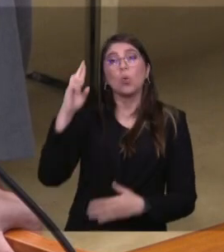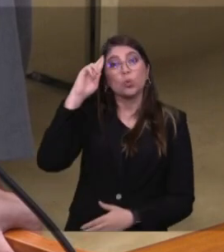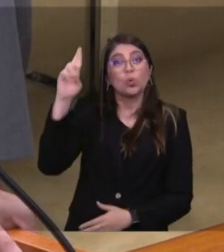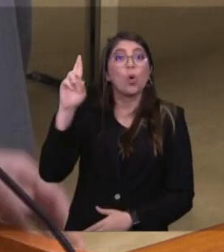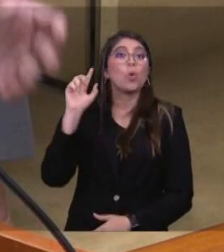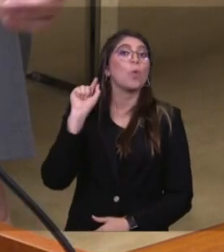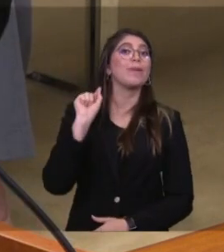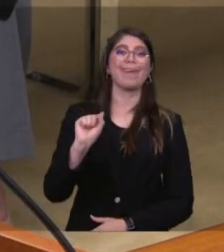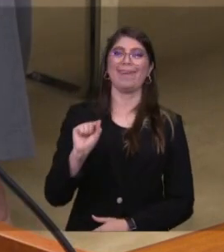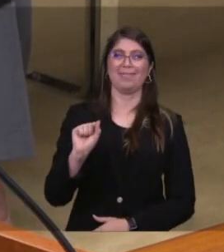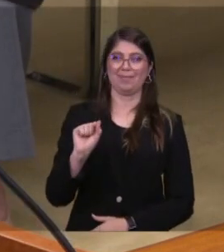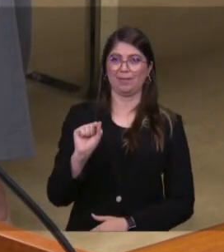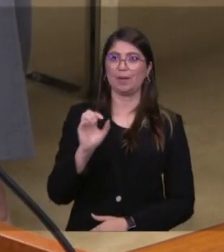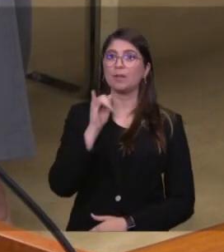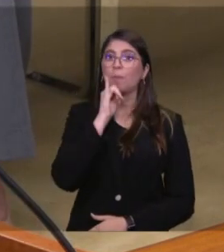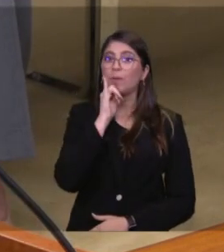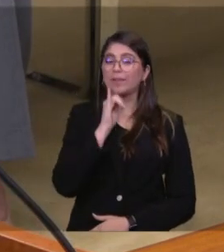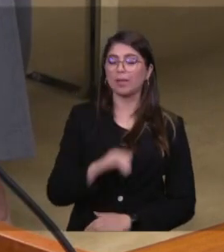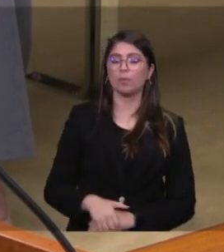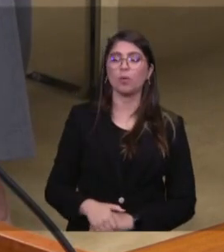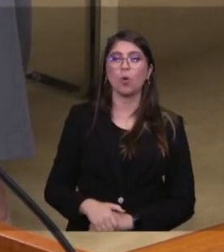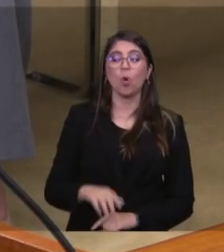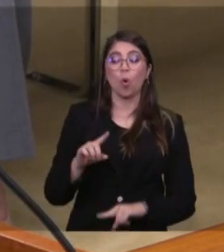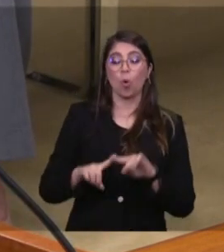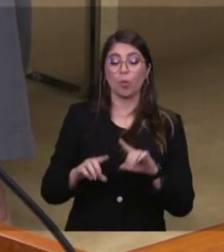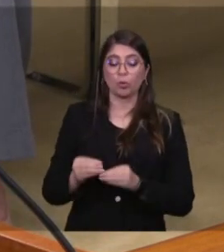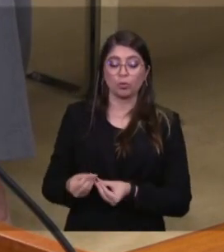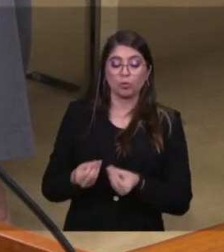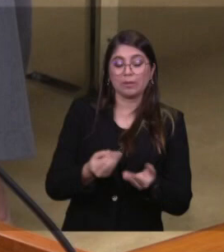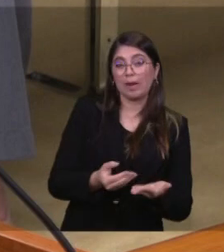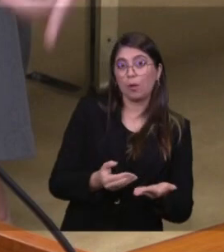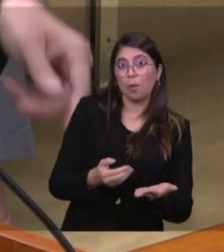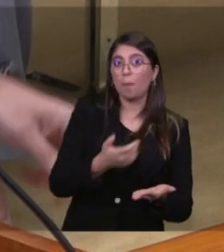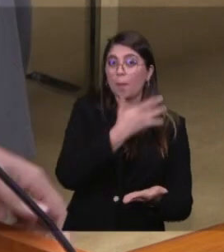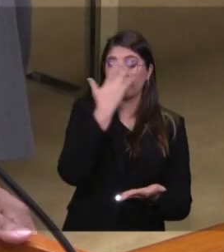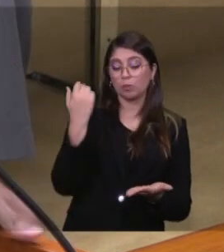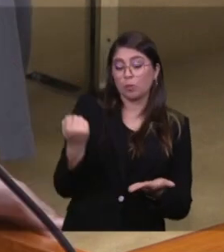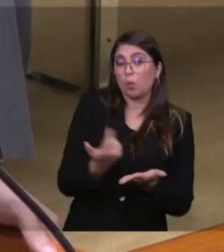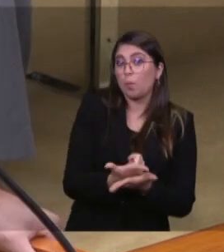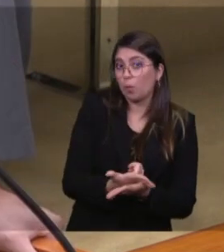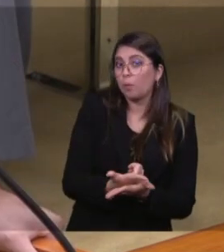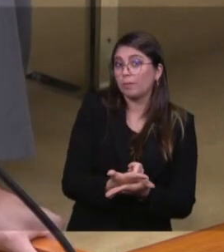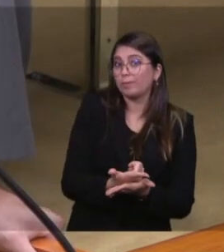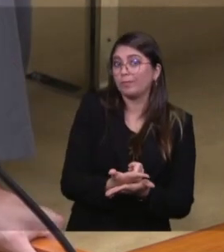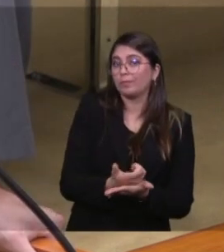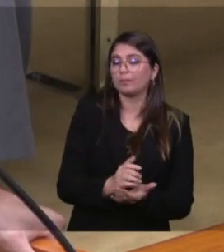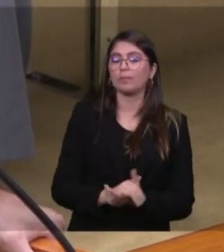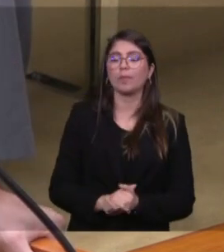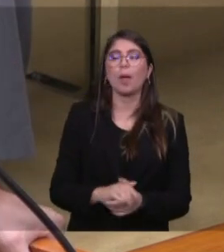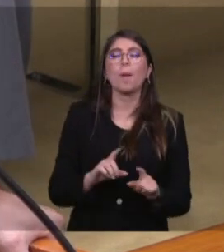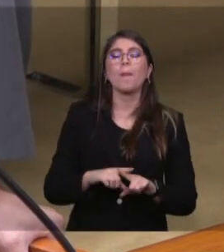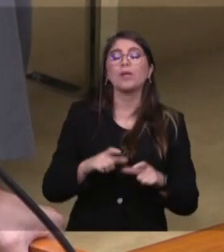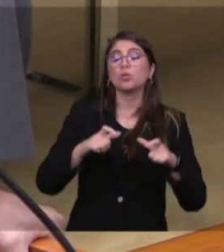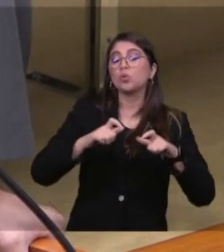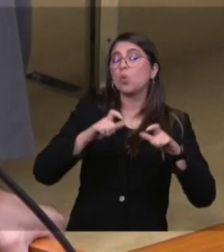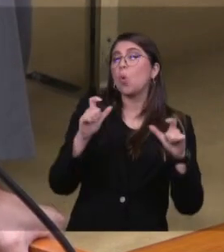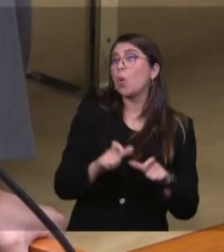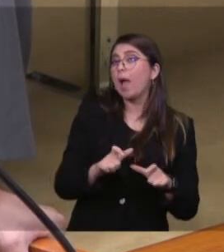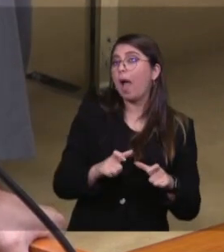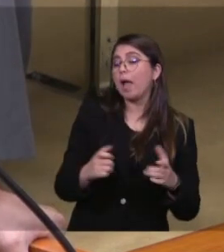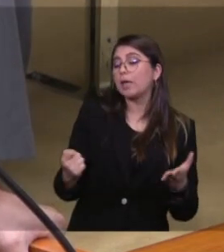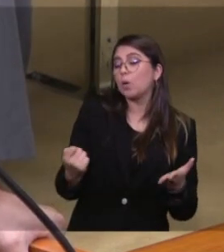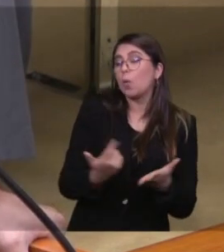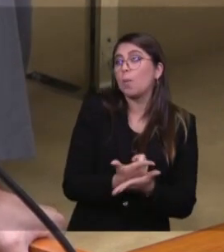circulação vai haver quando o produto é entregue ao comprador. Pois bem, o local onde o comprador adquiriu